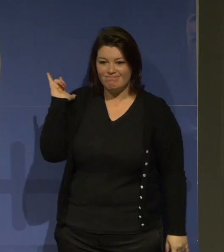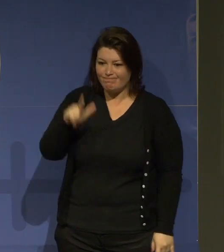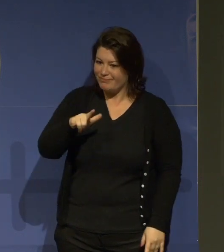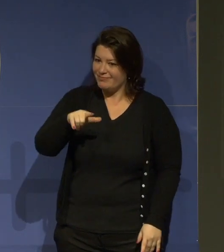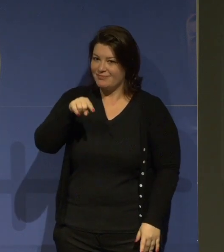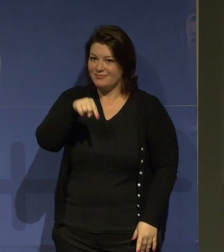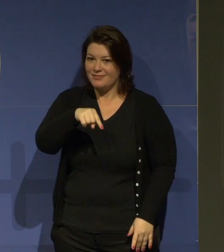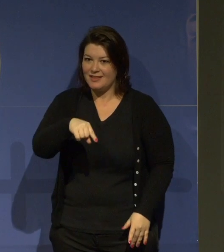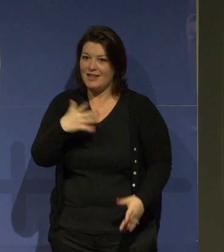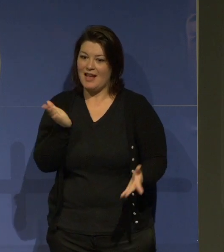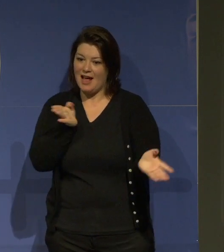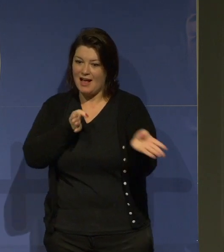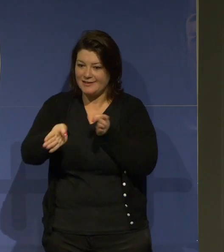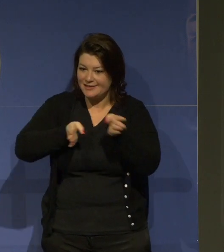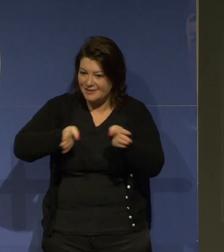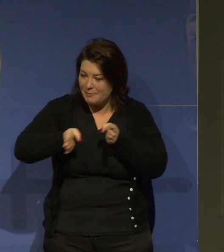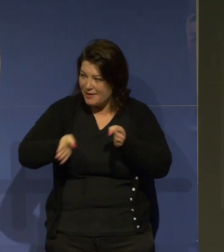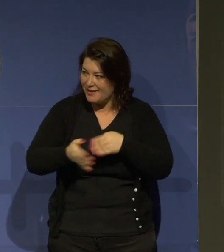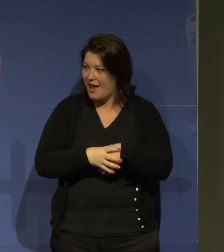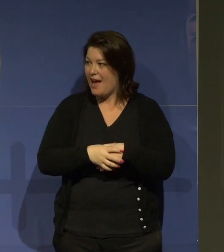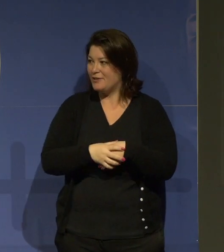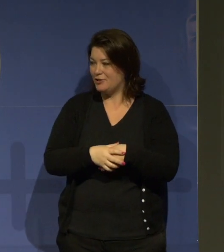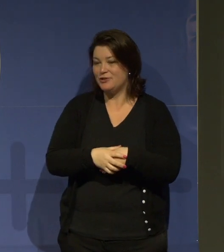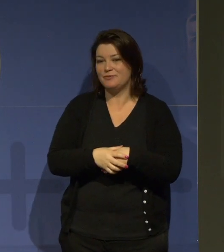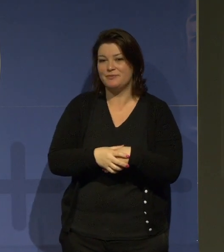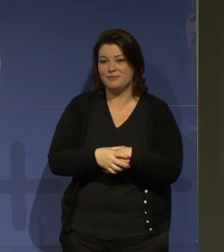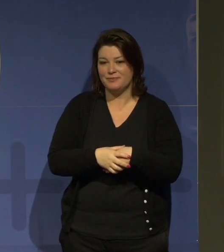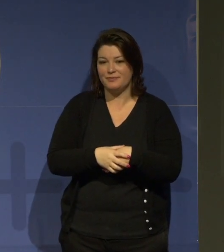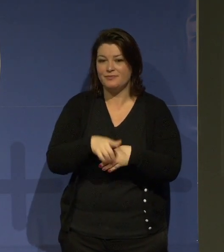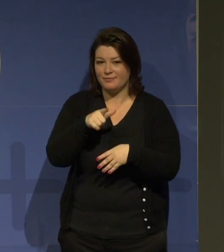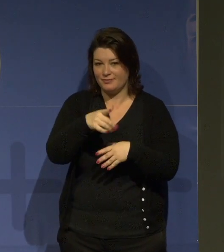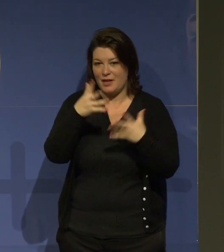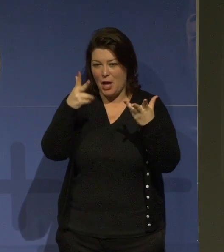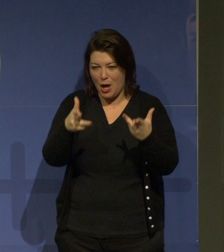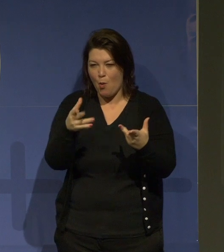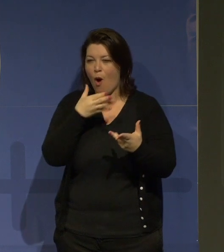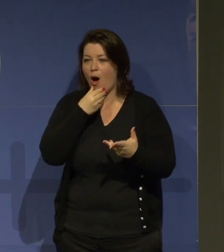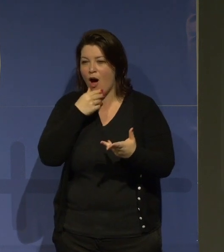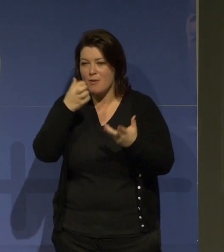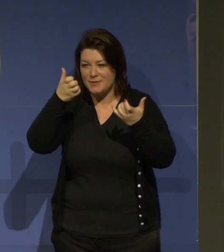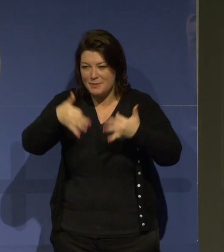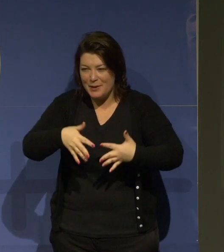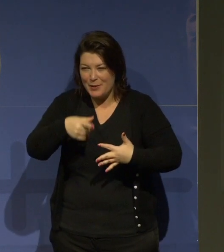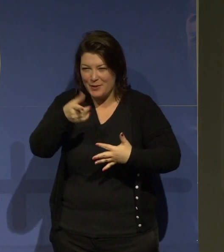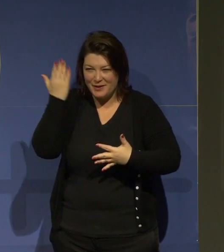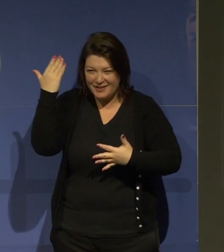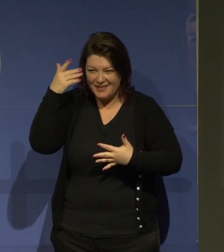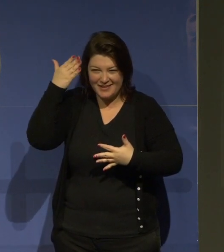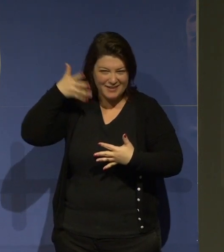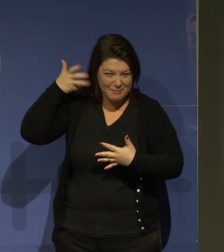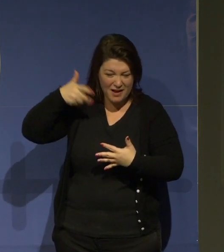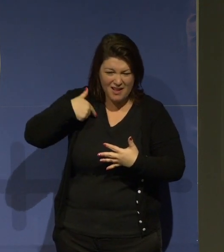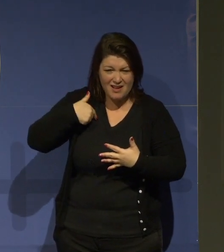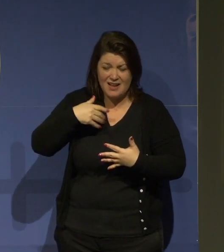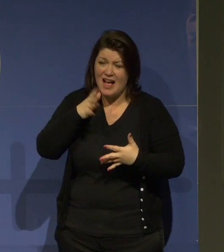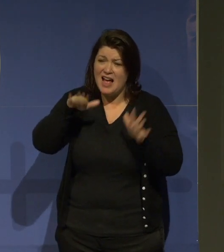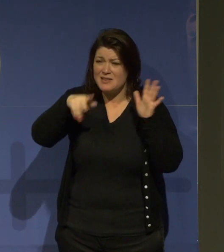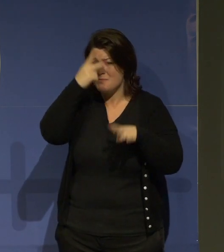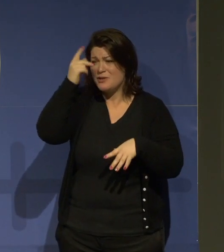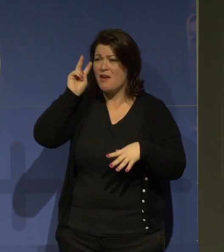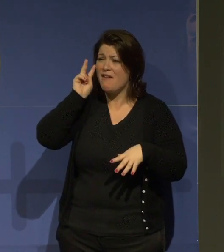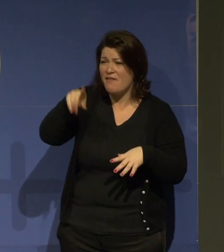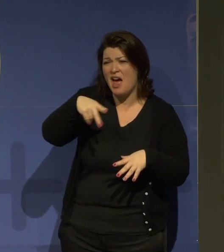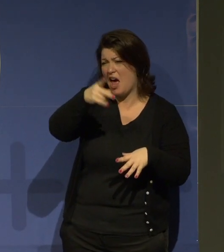causa, e é muito interessante, que é o que o Ronaldo falou, o pessoal olha, mas você não tem deficiência, a